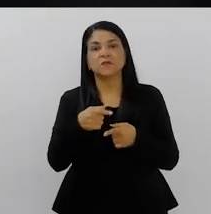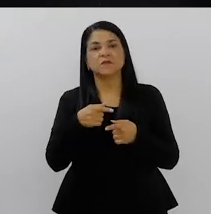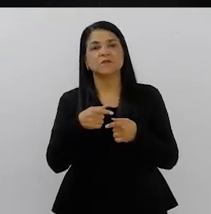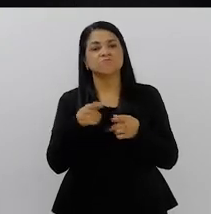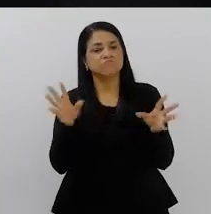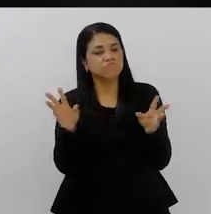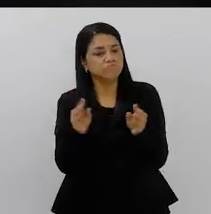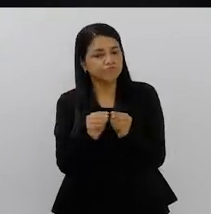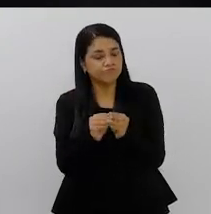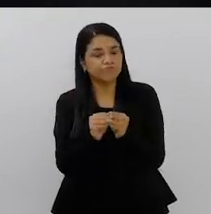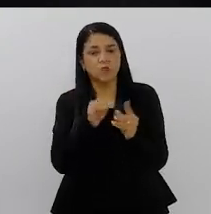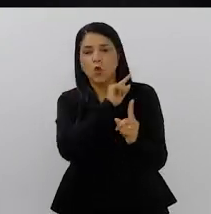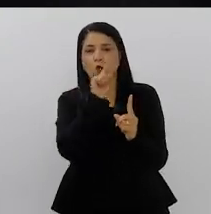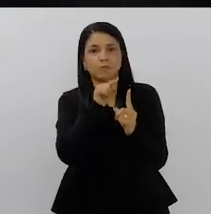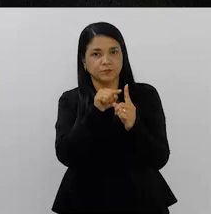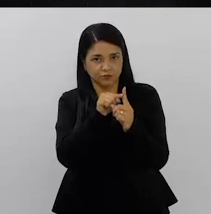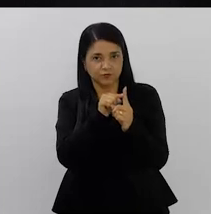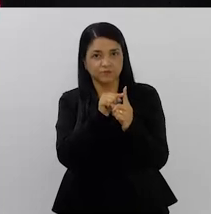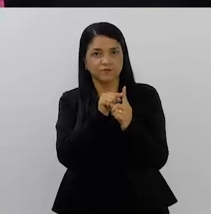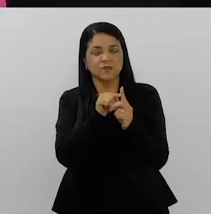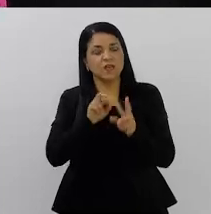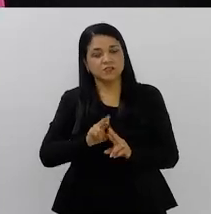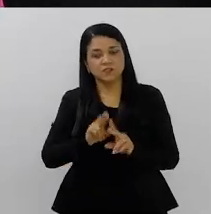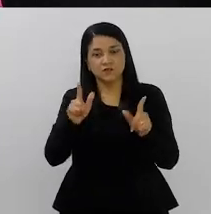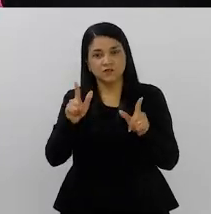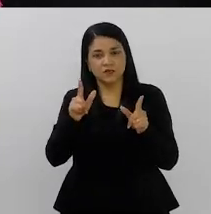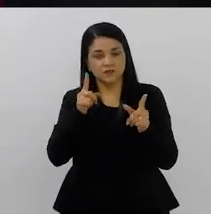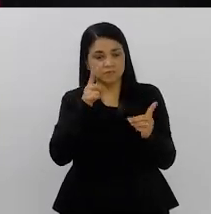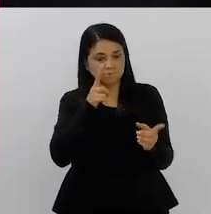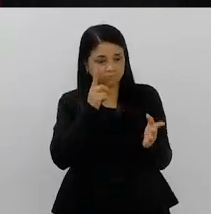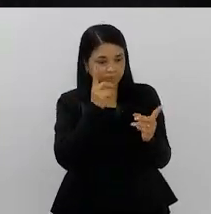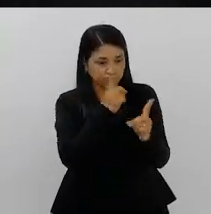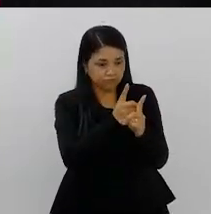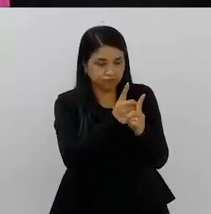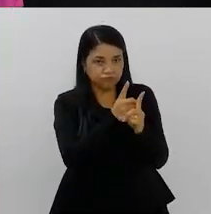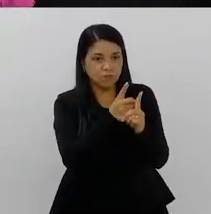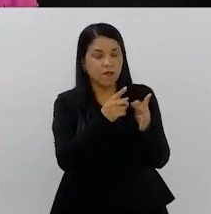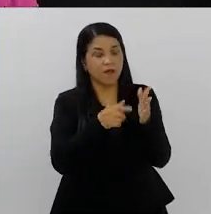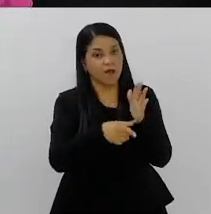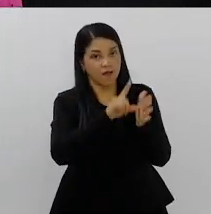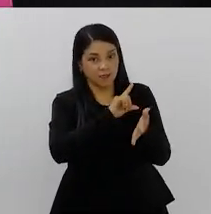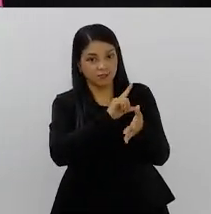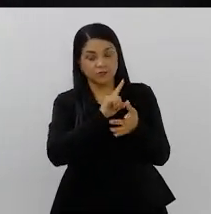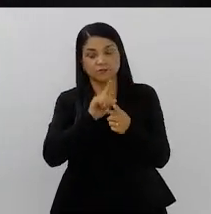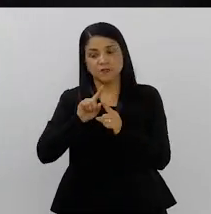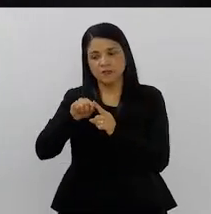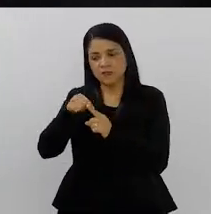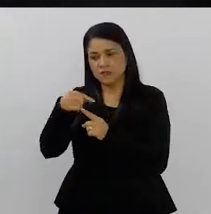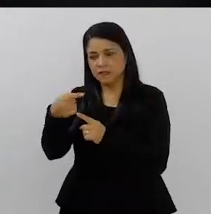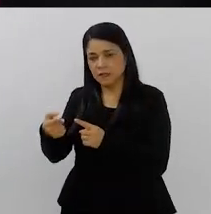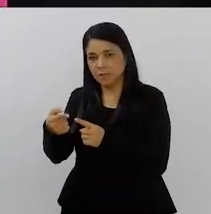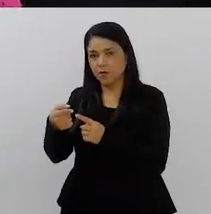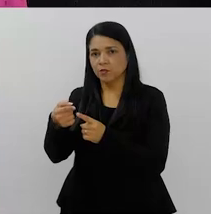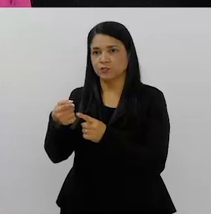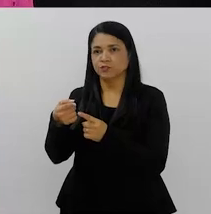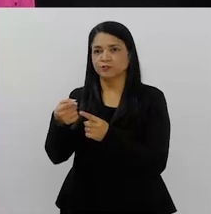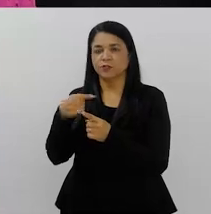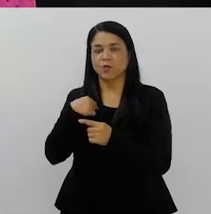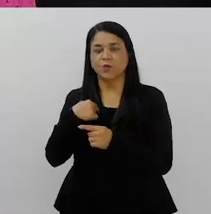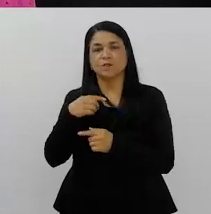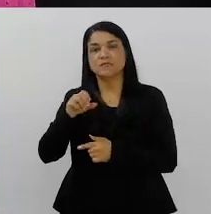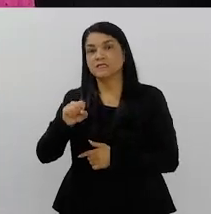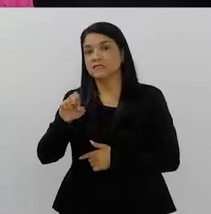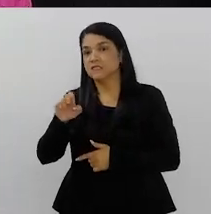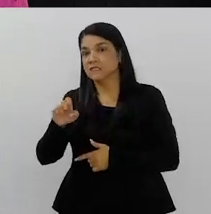em poucas palavras e bem objetivo qual a diferença o senhor falou detecção primária e secundária eu fiquei com essa fuinha